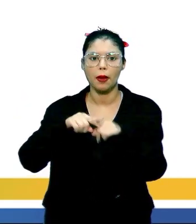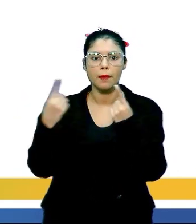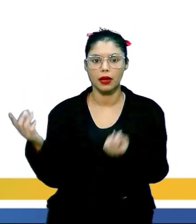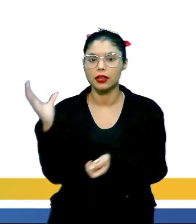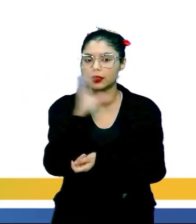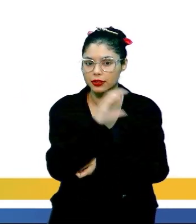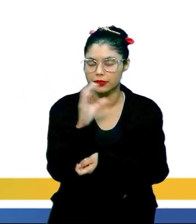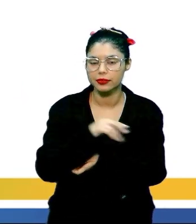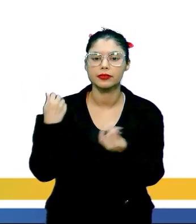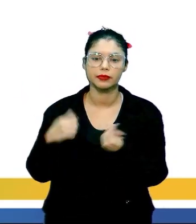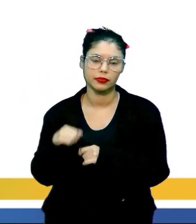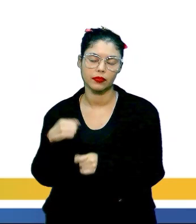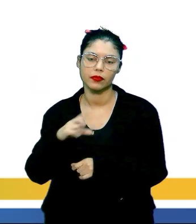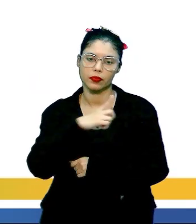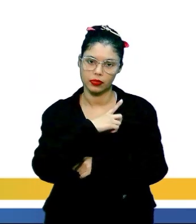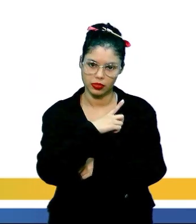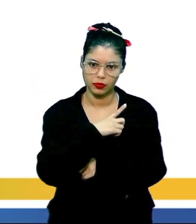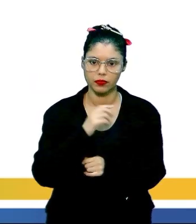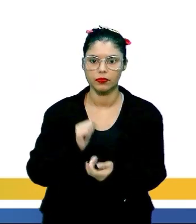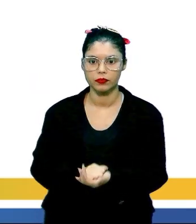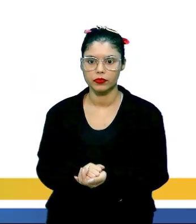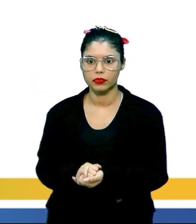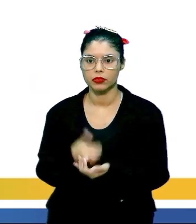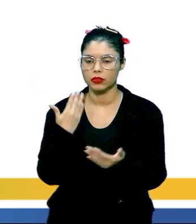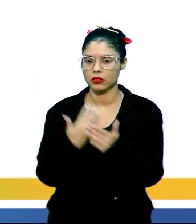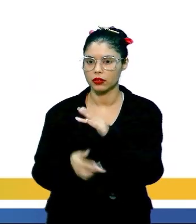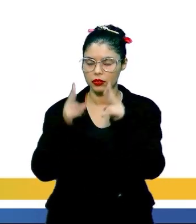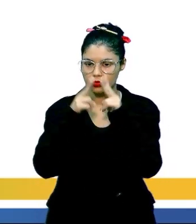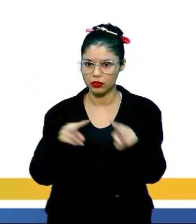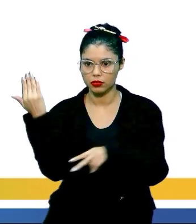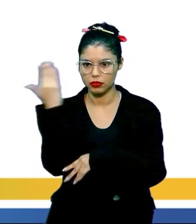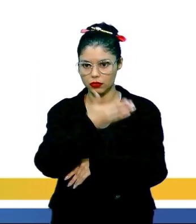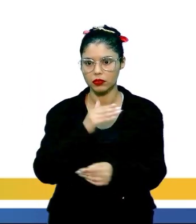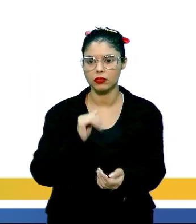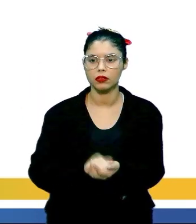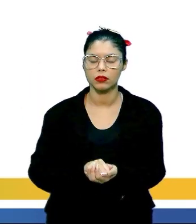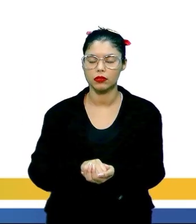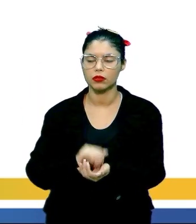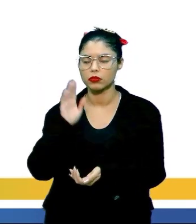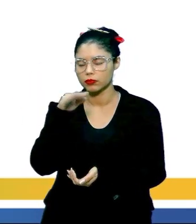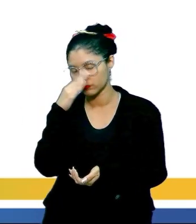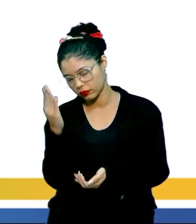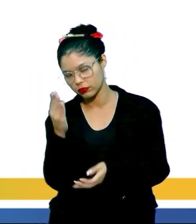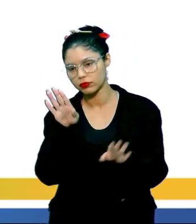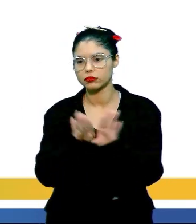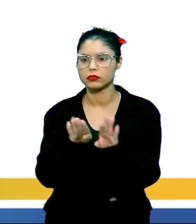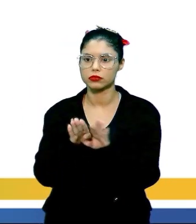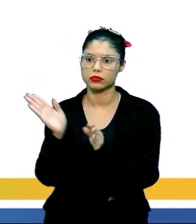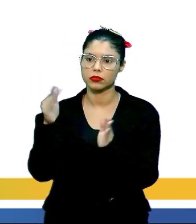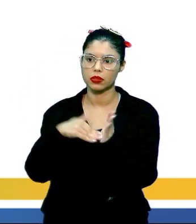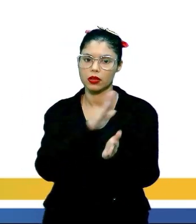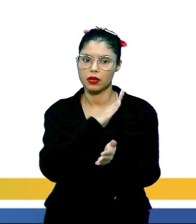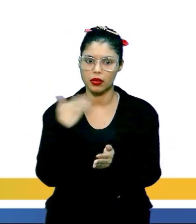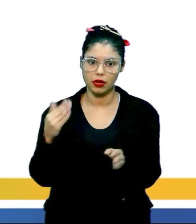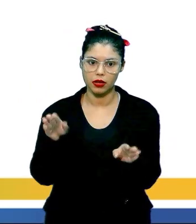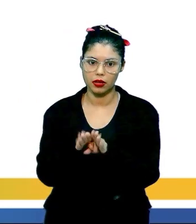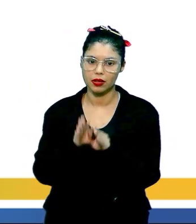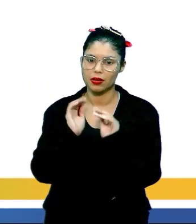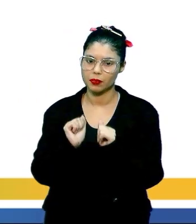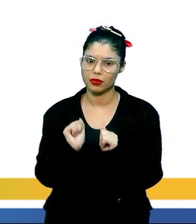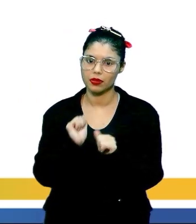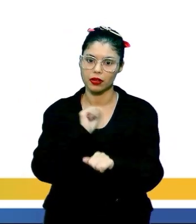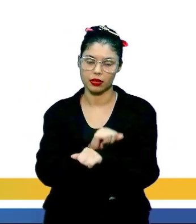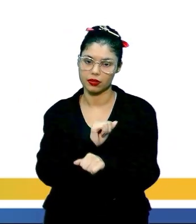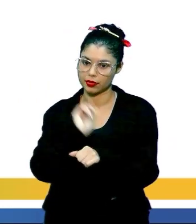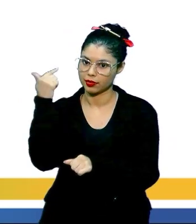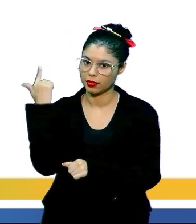a aceleração necessária para atingi-la. Perda de visão, desmaios e até mesmo a morte pode estar